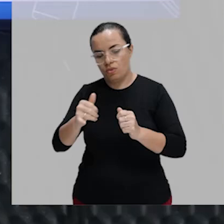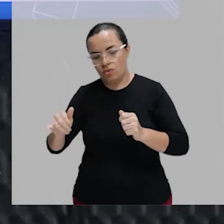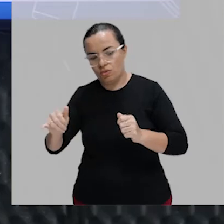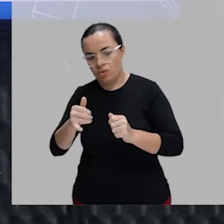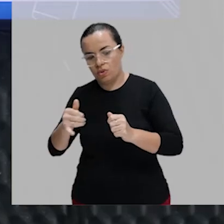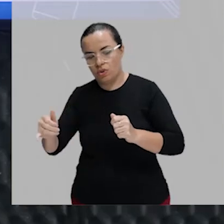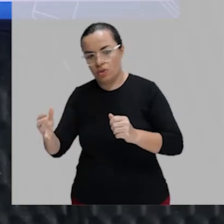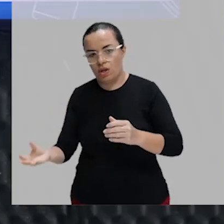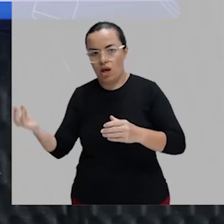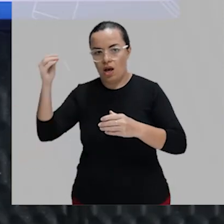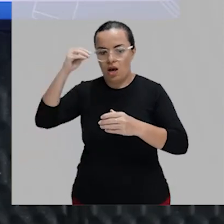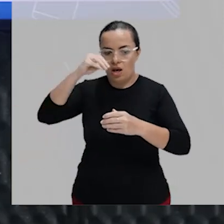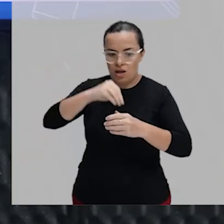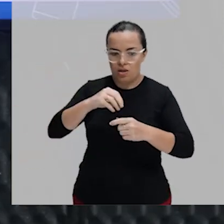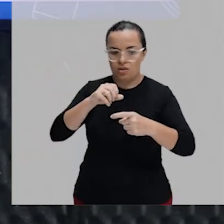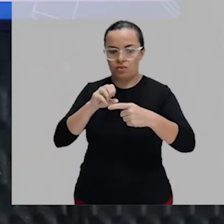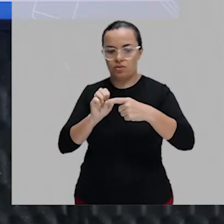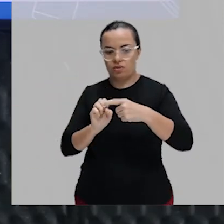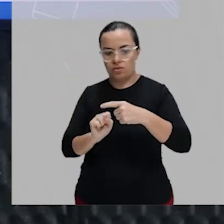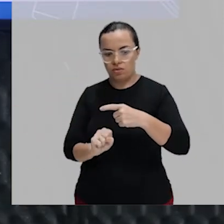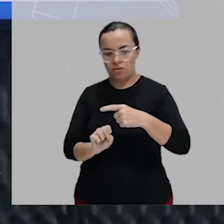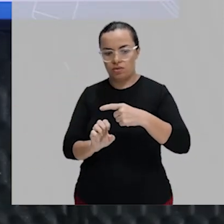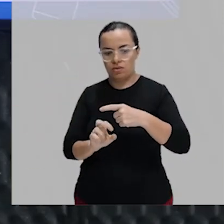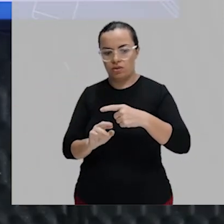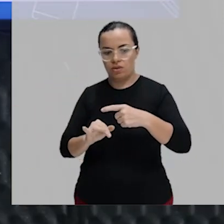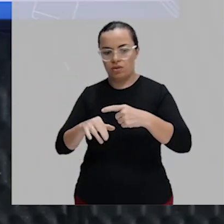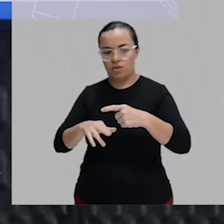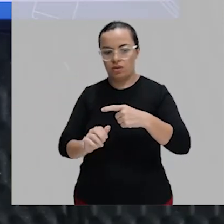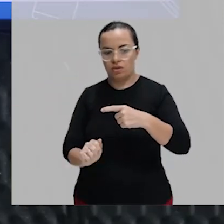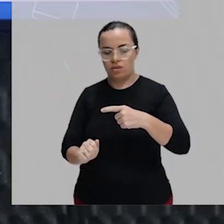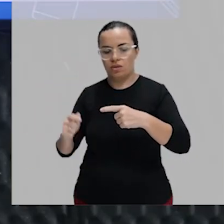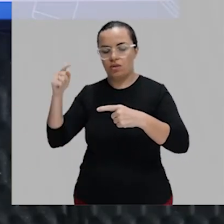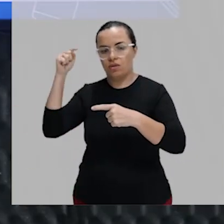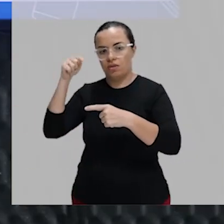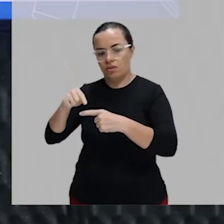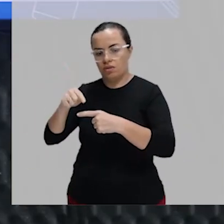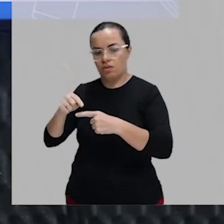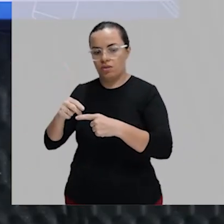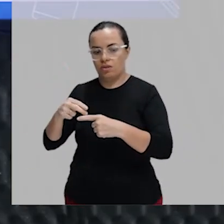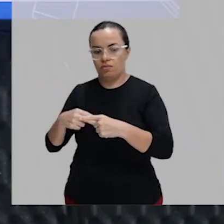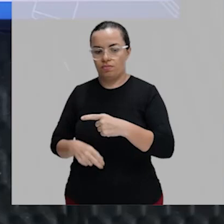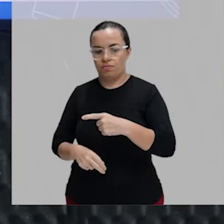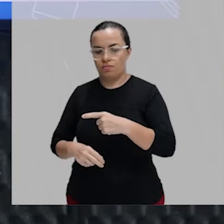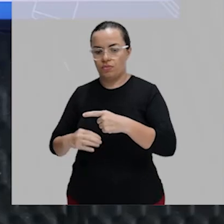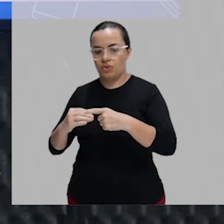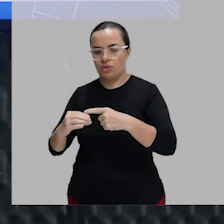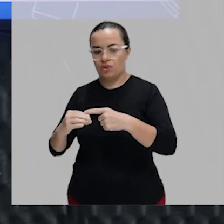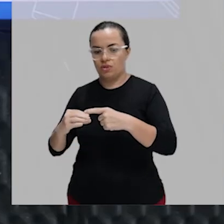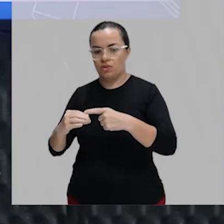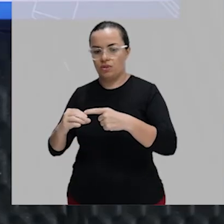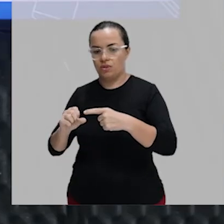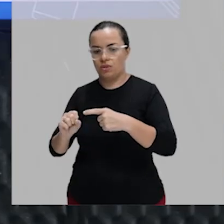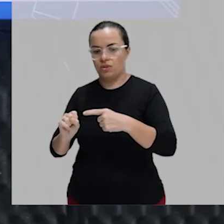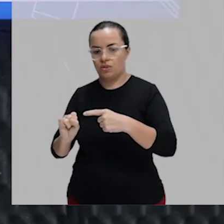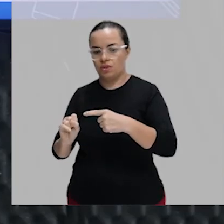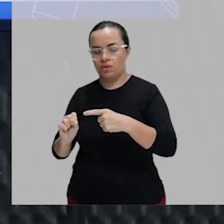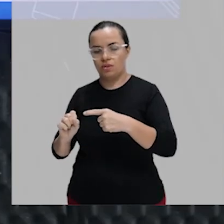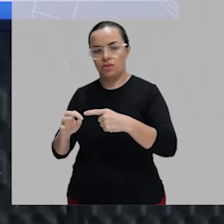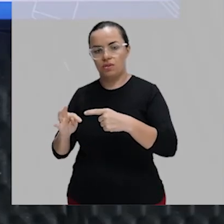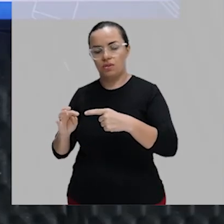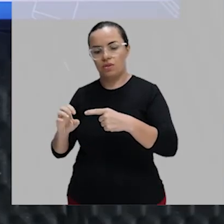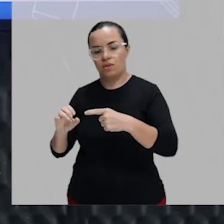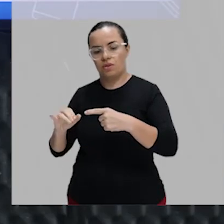aminoácido serina, tá? Aí eu tenho quem? Cisteína. Cisteína